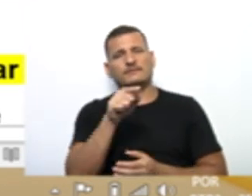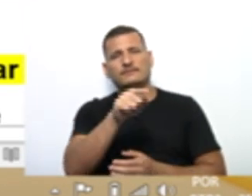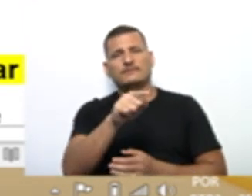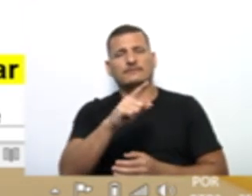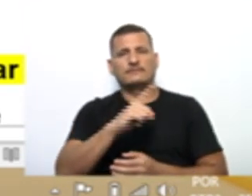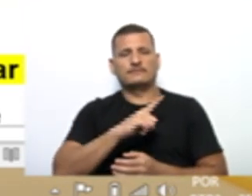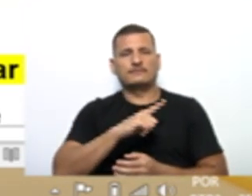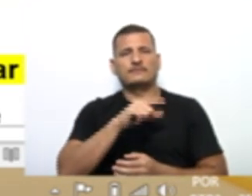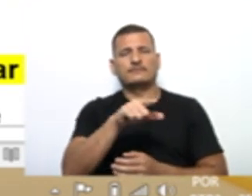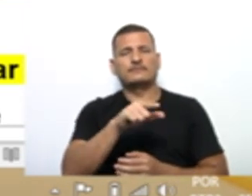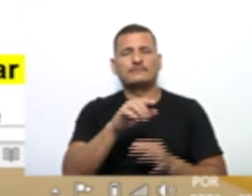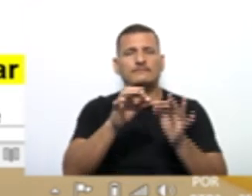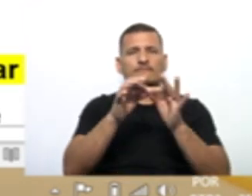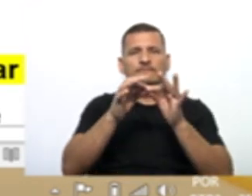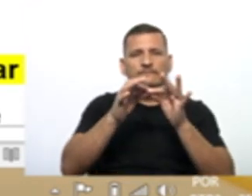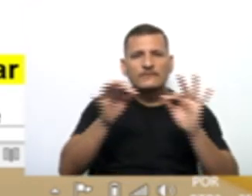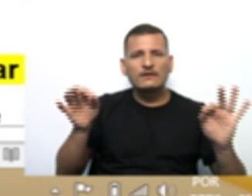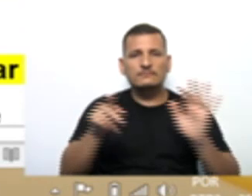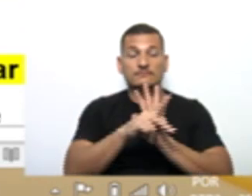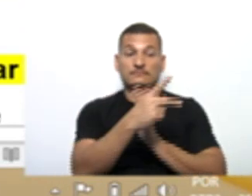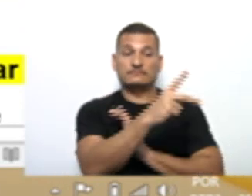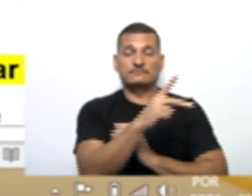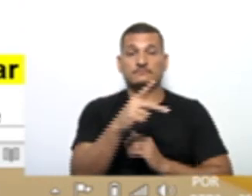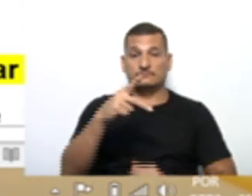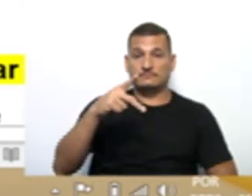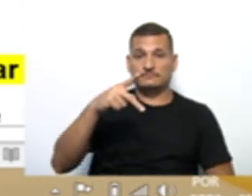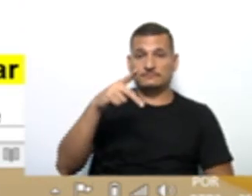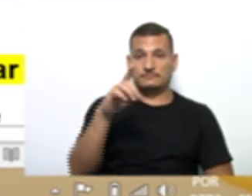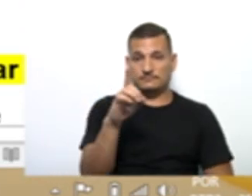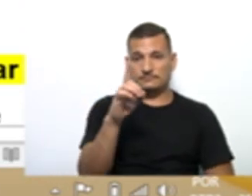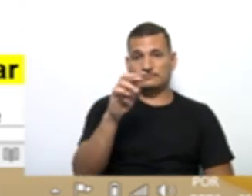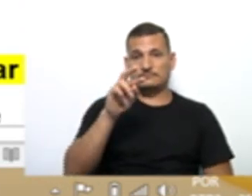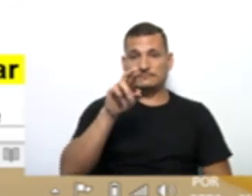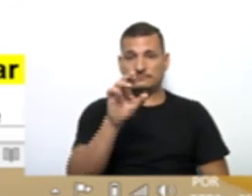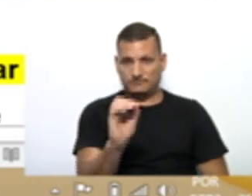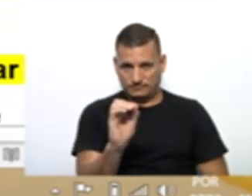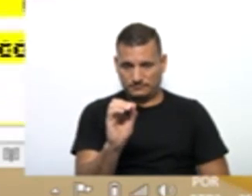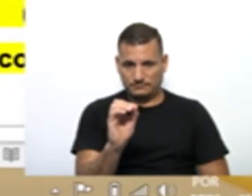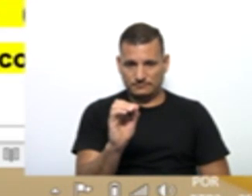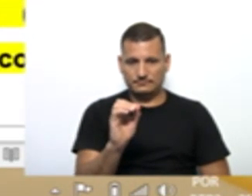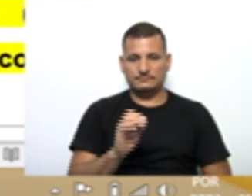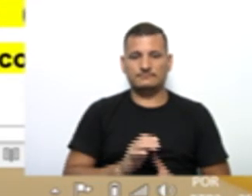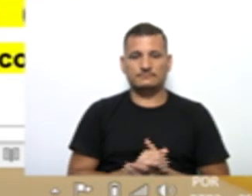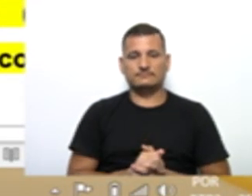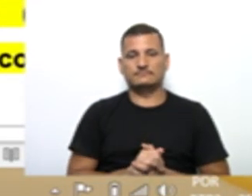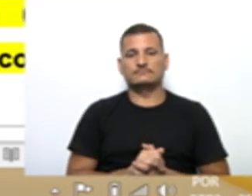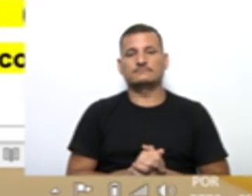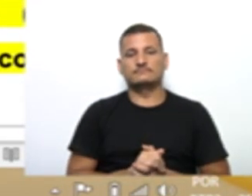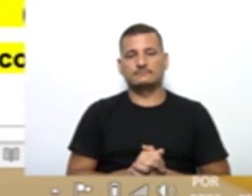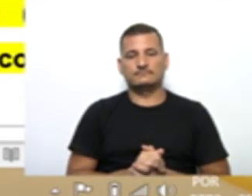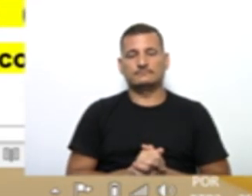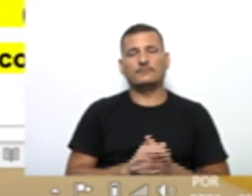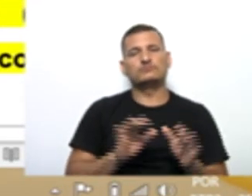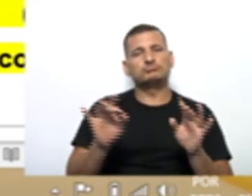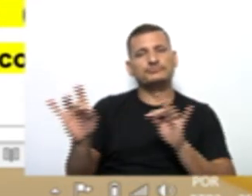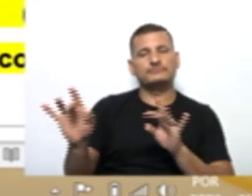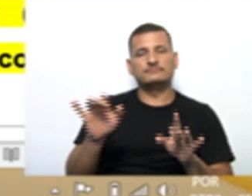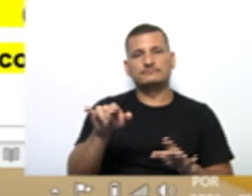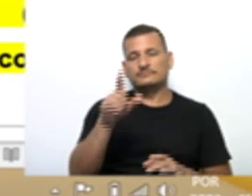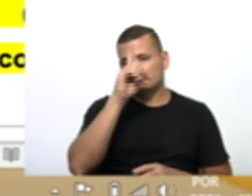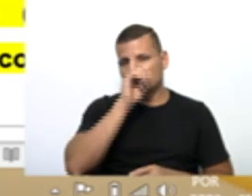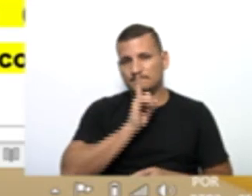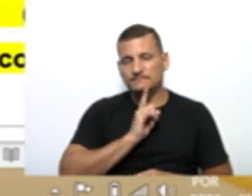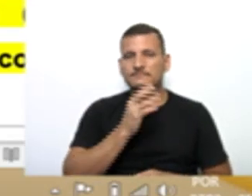trouxemos uma fala do professor Pedro Demo. E aí a gente colocou essa fala aqui em destaque amarelo para mostrar